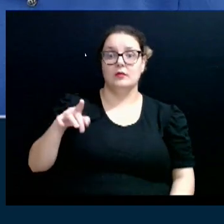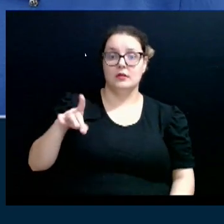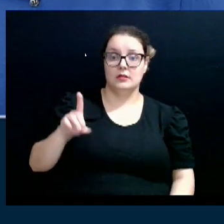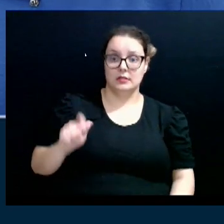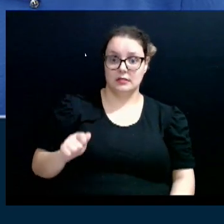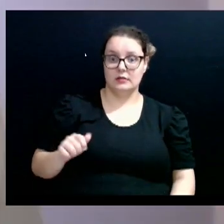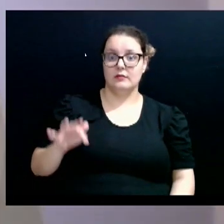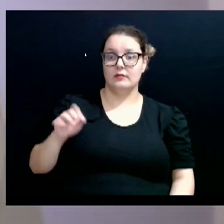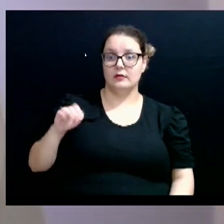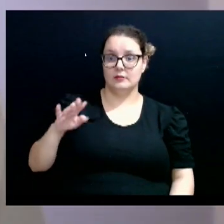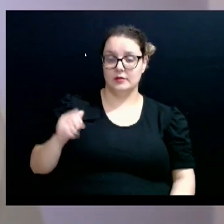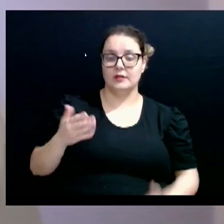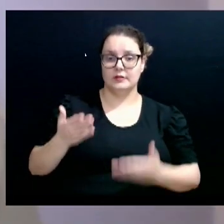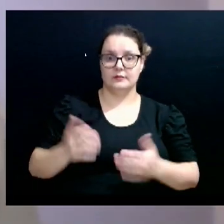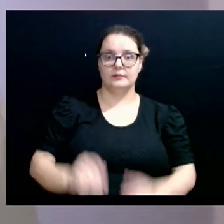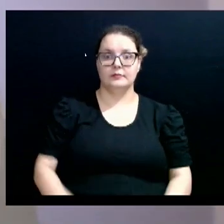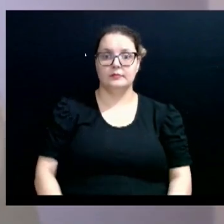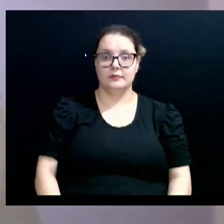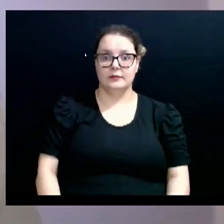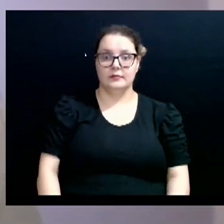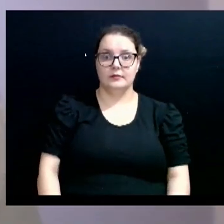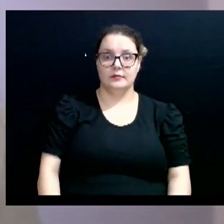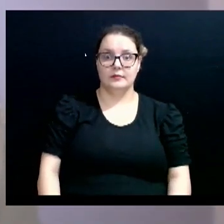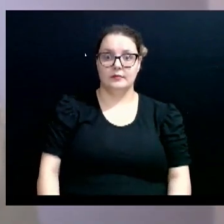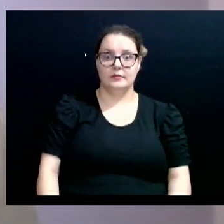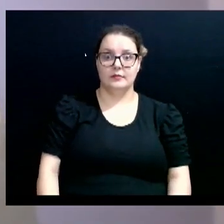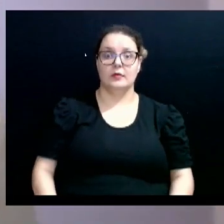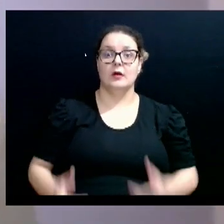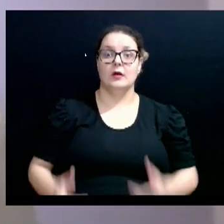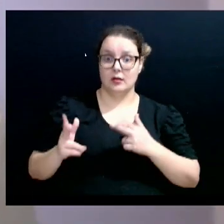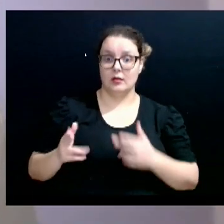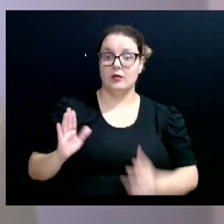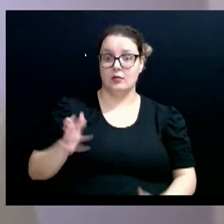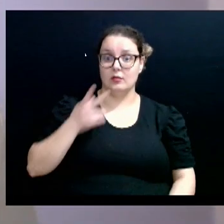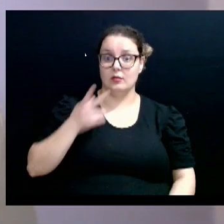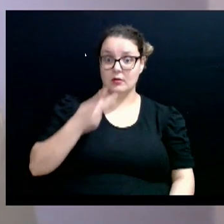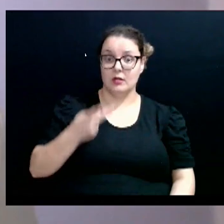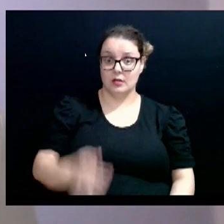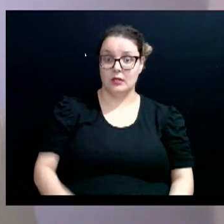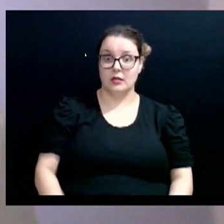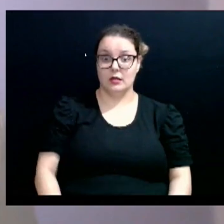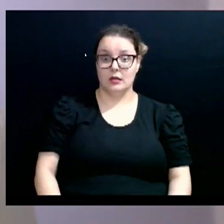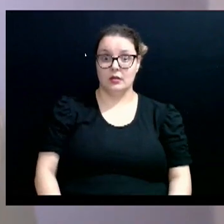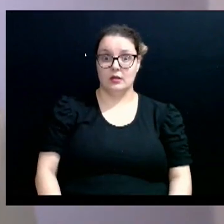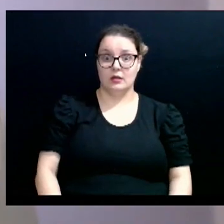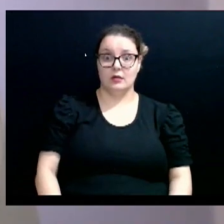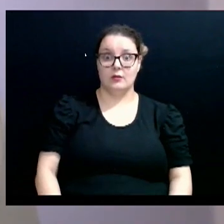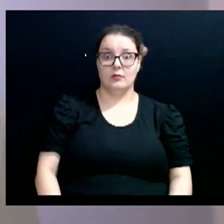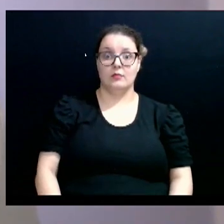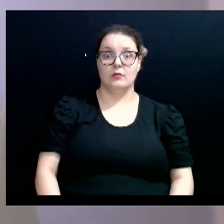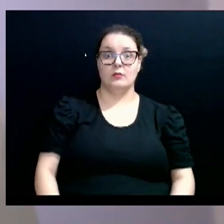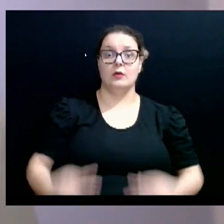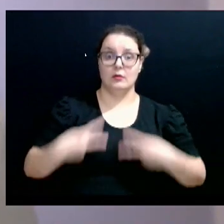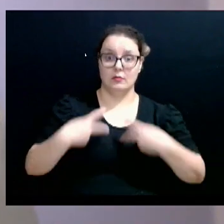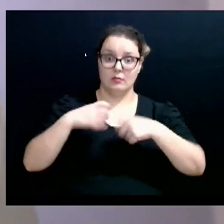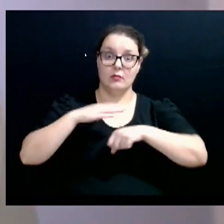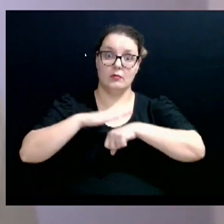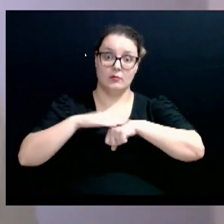você. Então, como eu já disse, a gente tem que olhar para a gente com mais carinho. Não